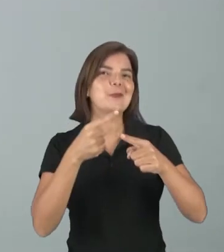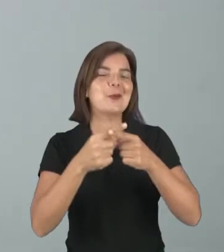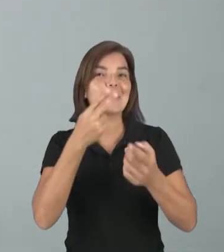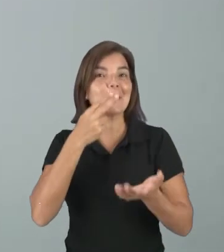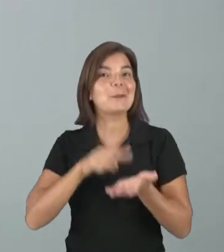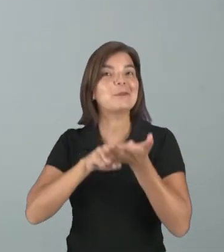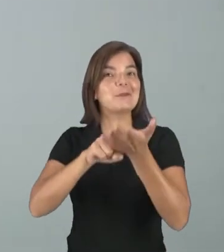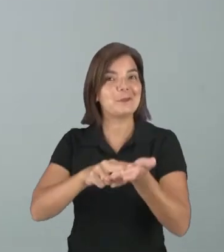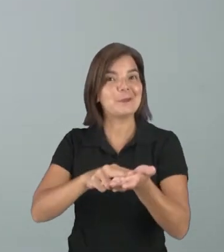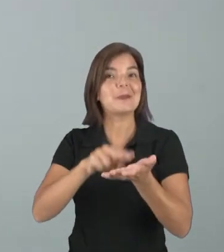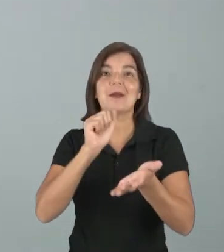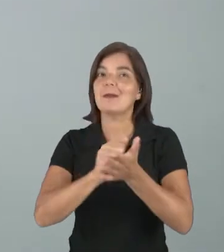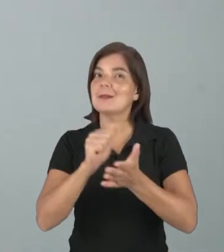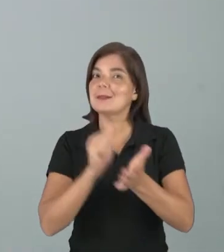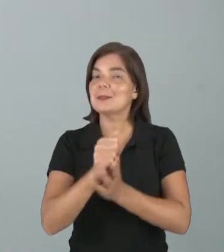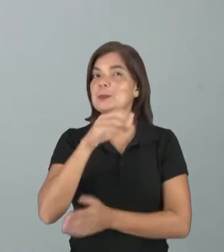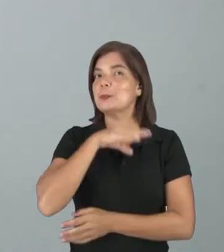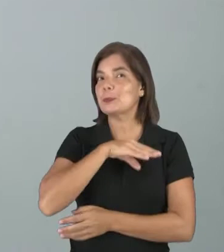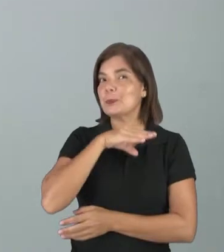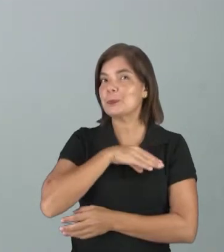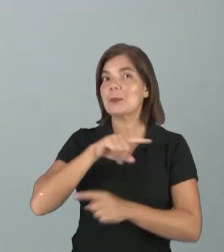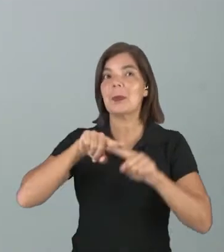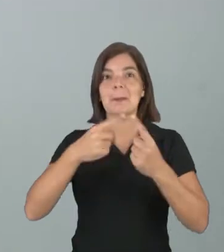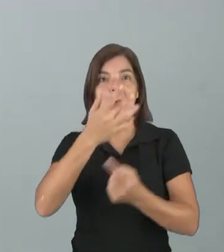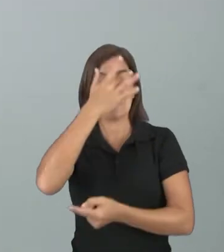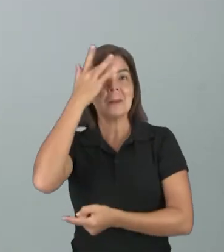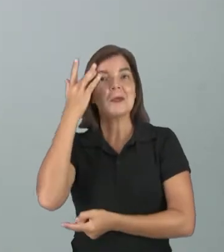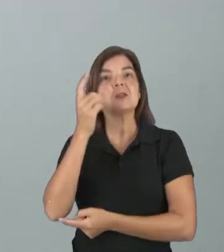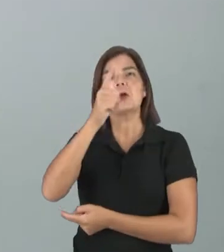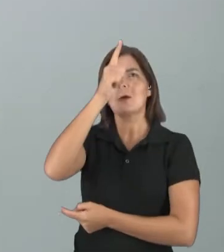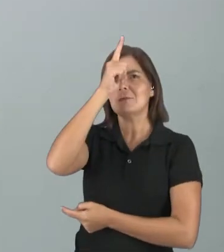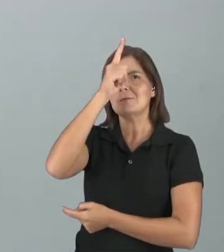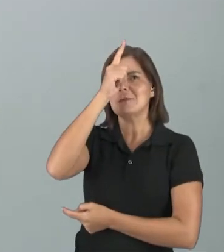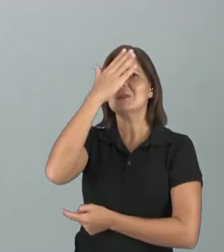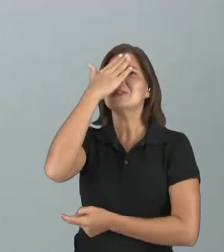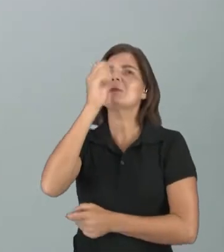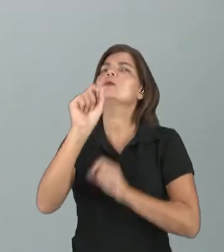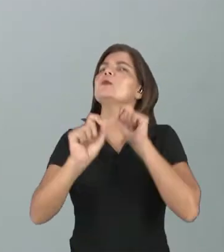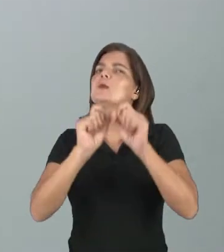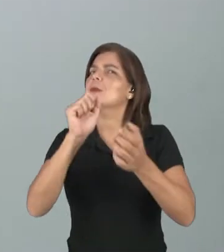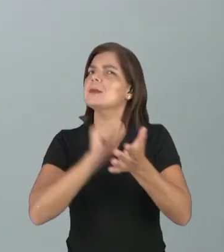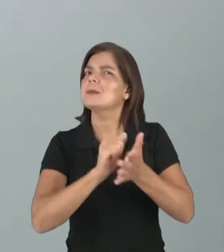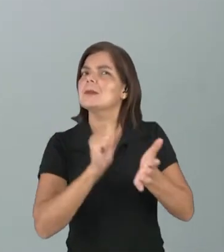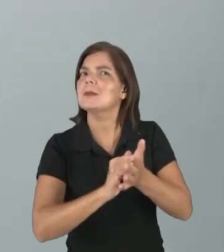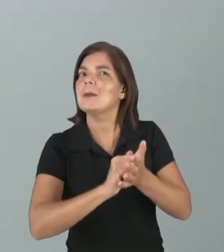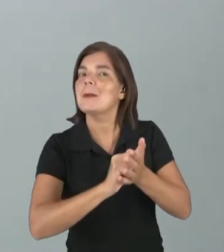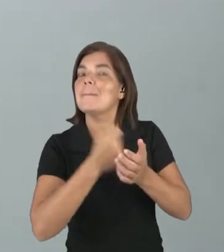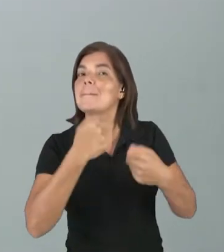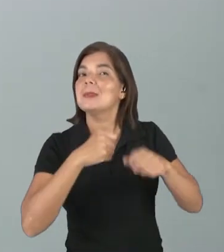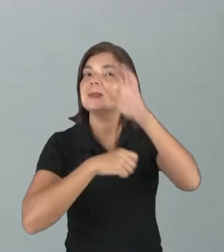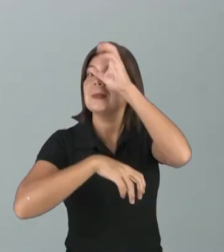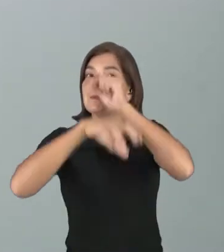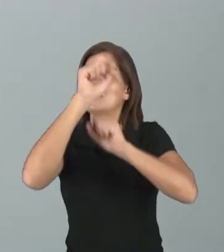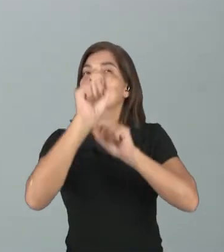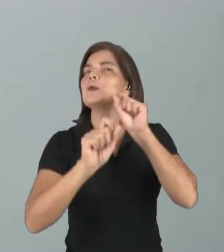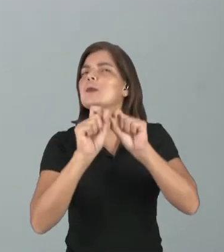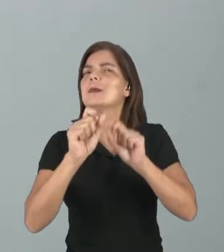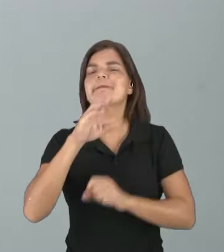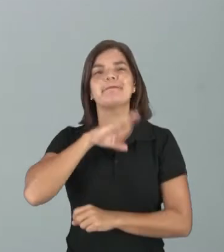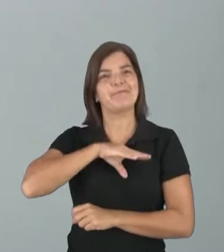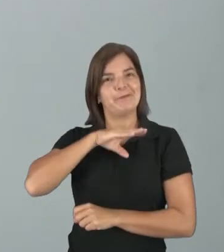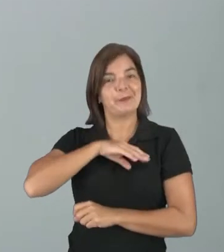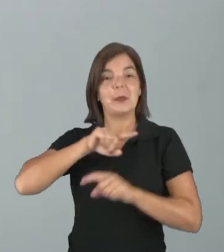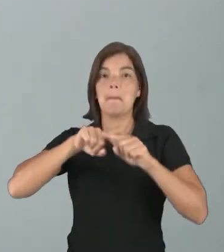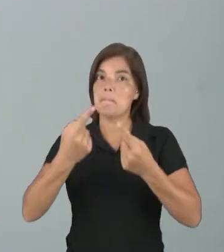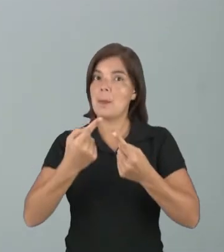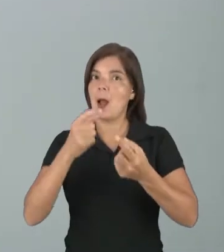sua carta está escrita em português e para um alemão saber o que está escrito ele tem que aprender o português a